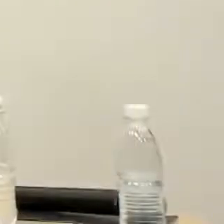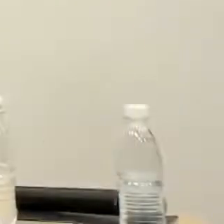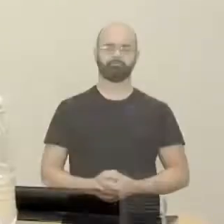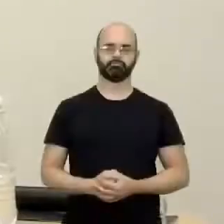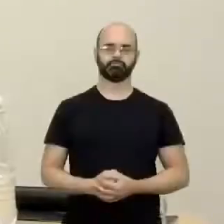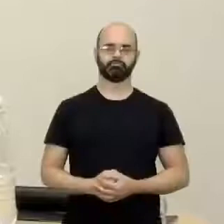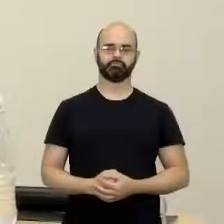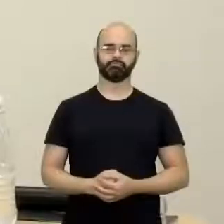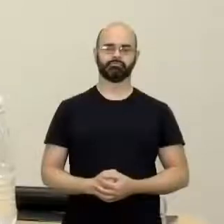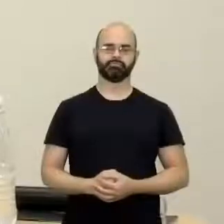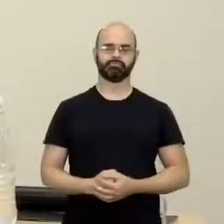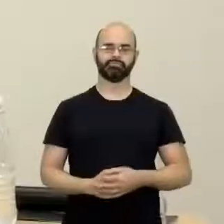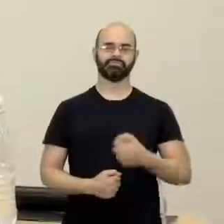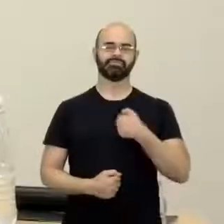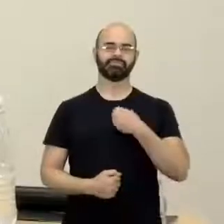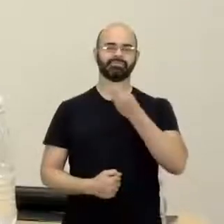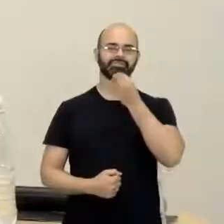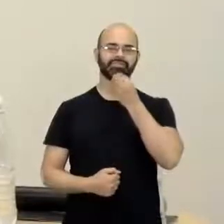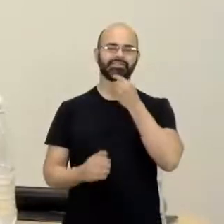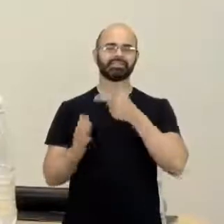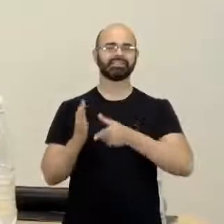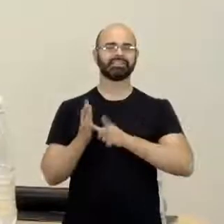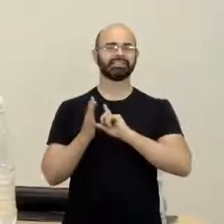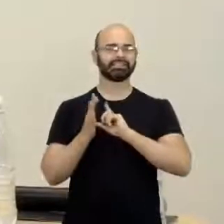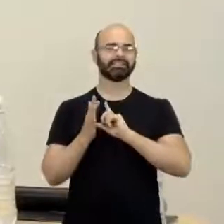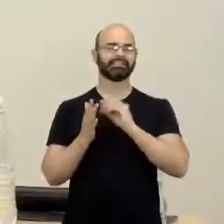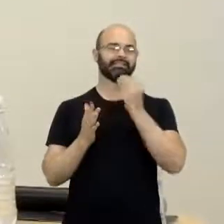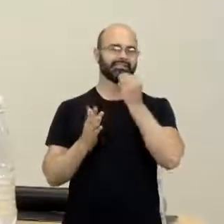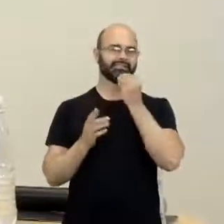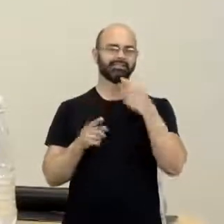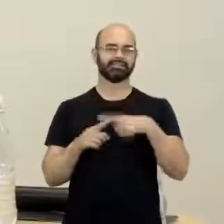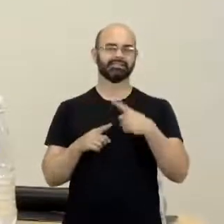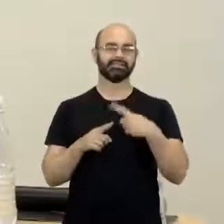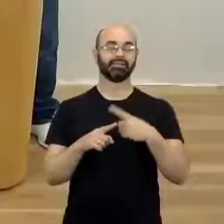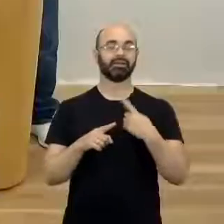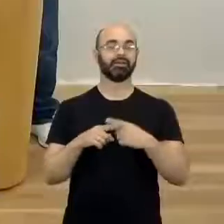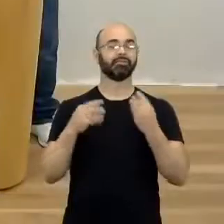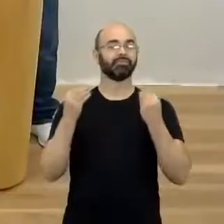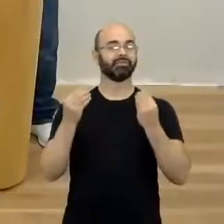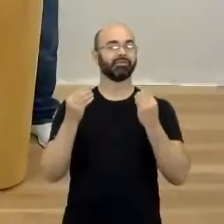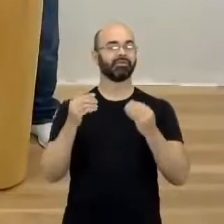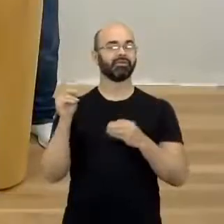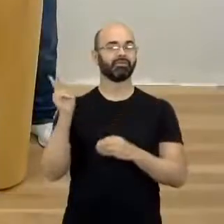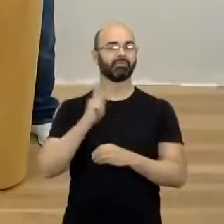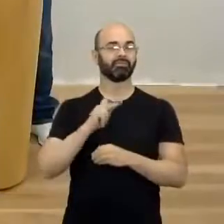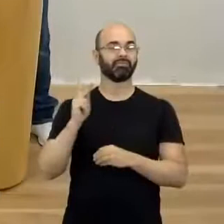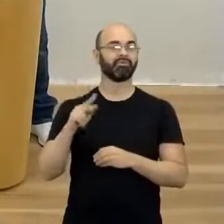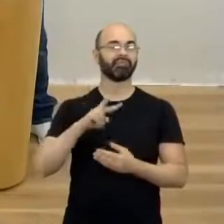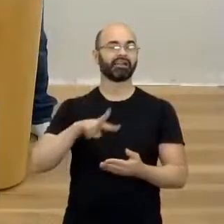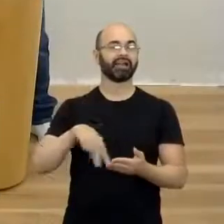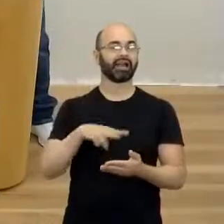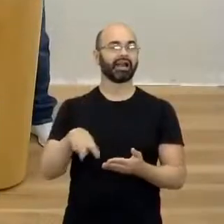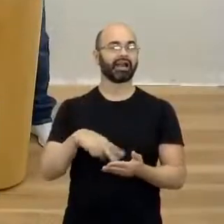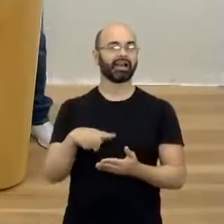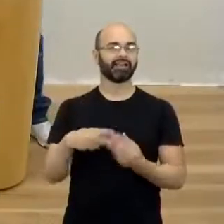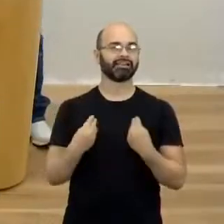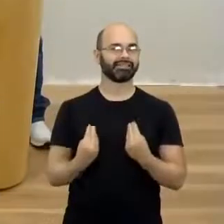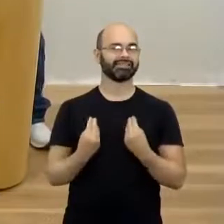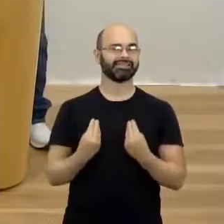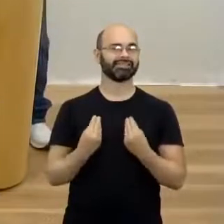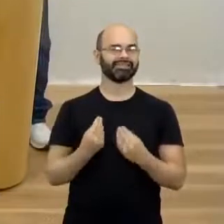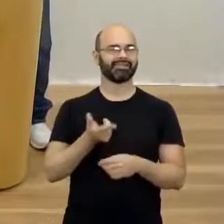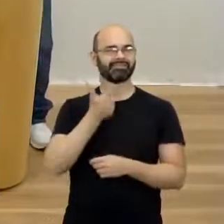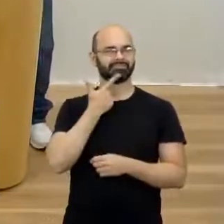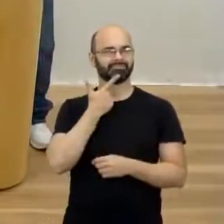Gente, eu queria que tivesse voltado um pouquinho antes, porque o professor Antônio estava dançando aqui no intervalo. Imagina, que isso. Eu estava me movimentando, é